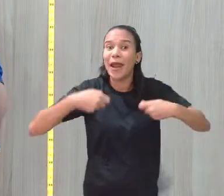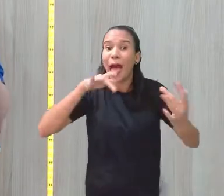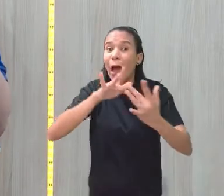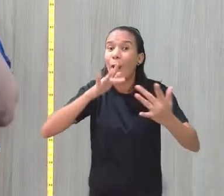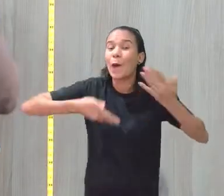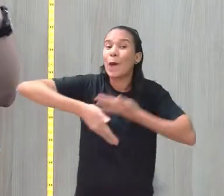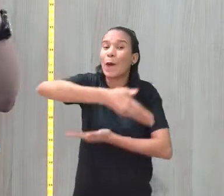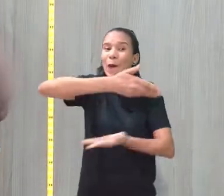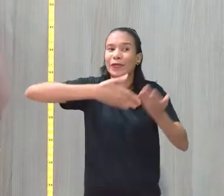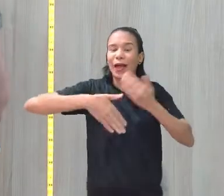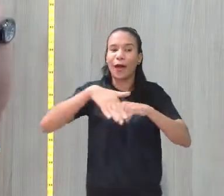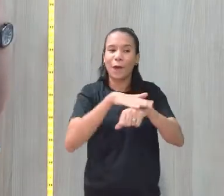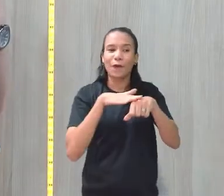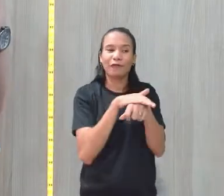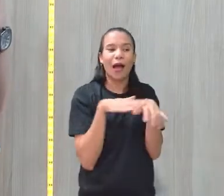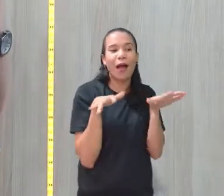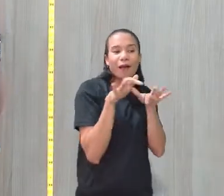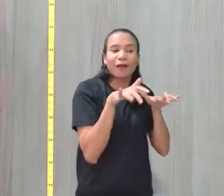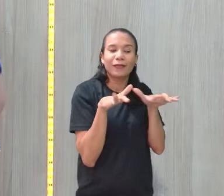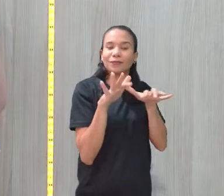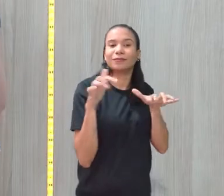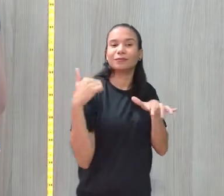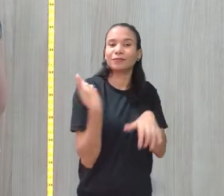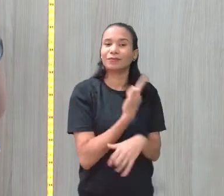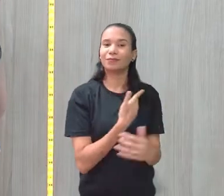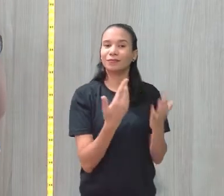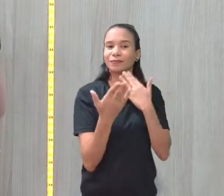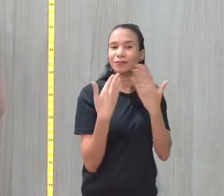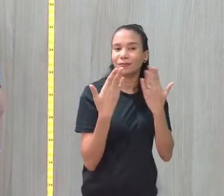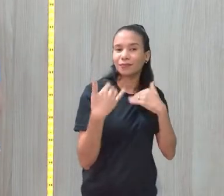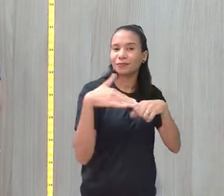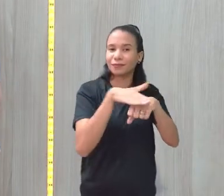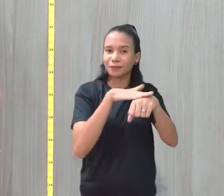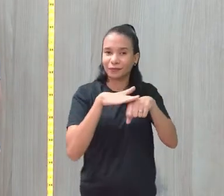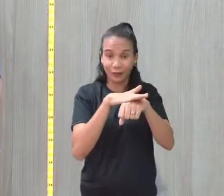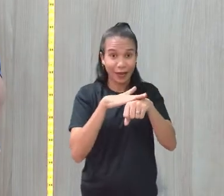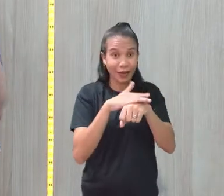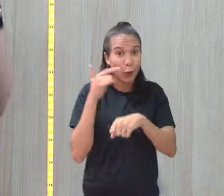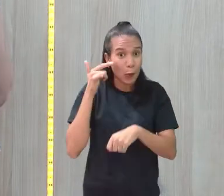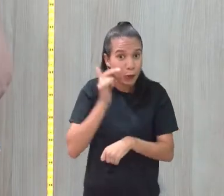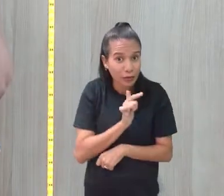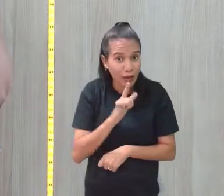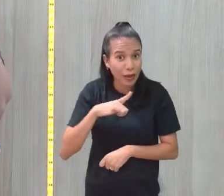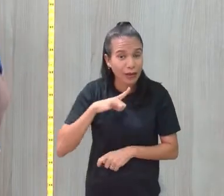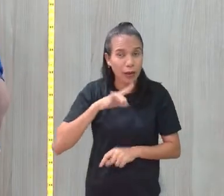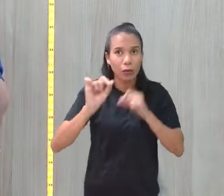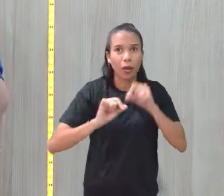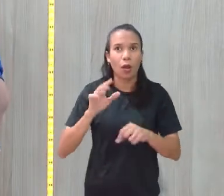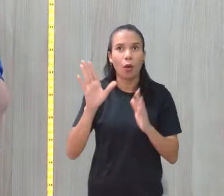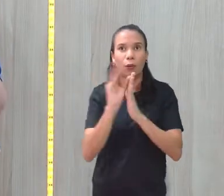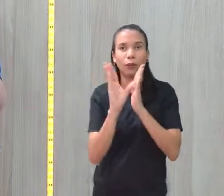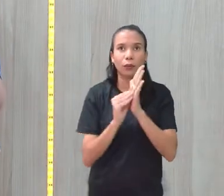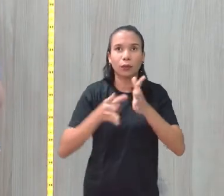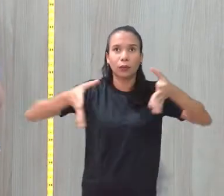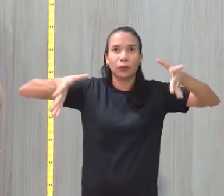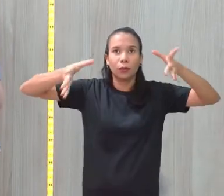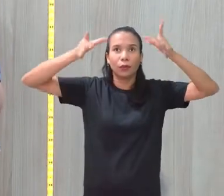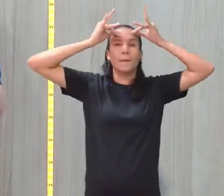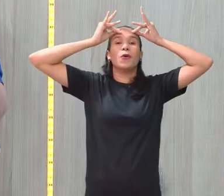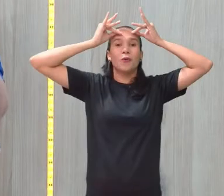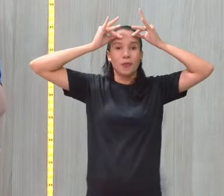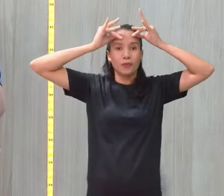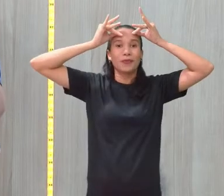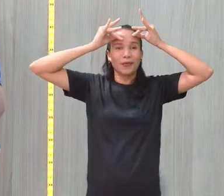interagir, gente. Fala aí do chat. Conversa, né? Quando a gente conversa, a gente termina até fixando melhor aquele conteúdo,